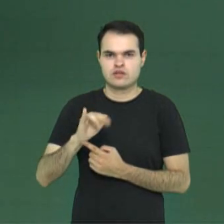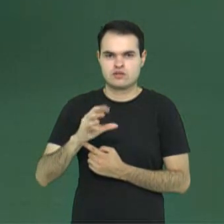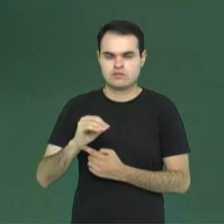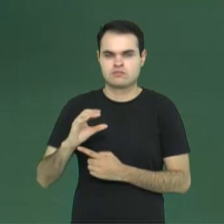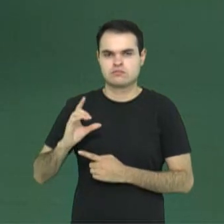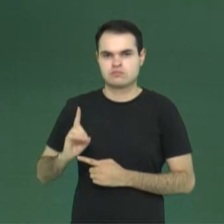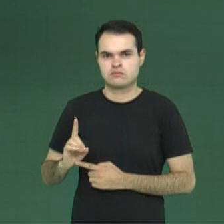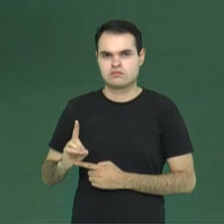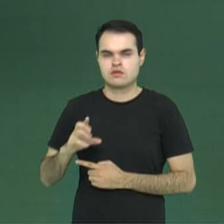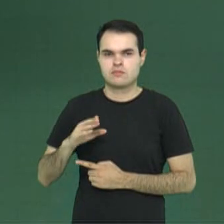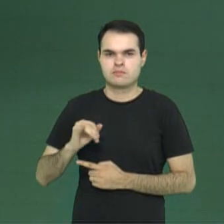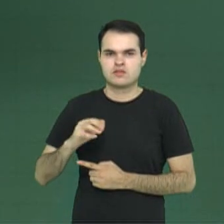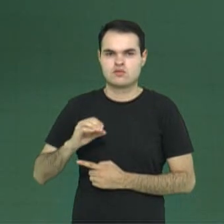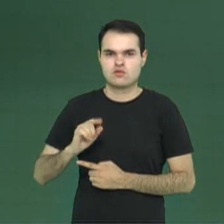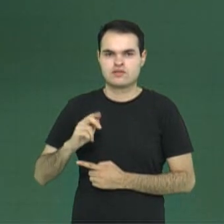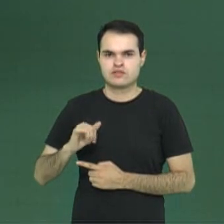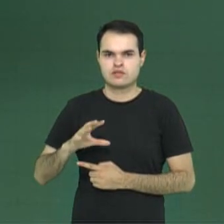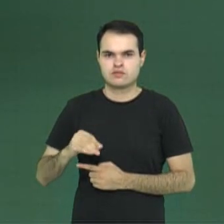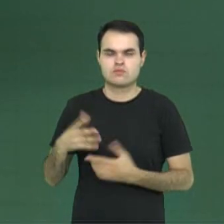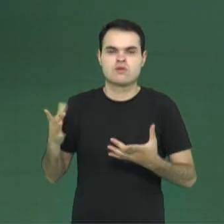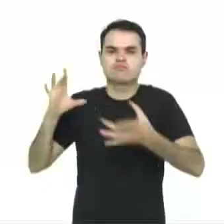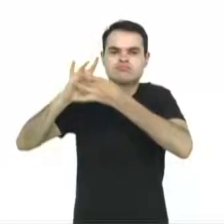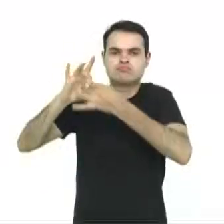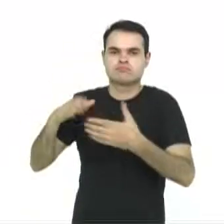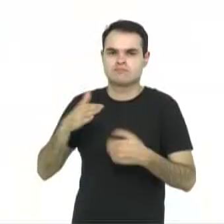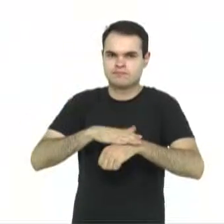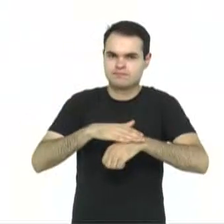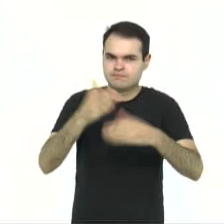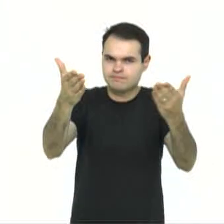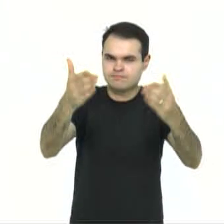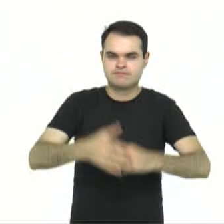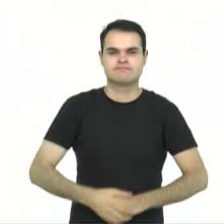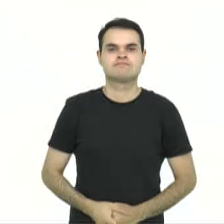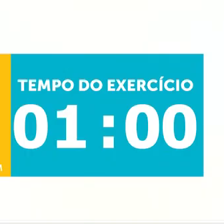alternativa D, miogênicos. Tempo.